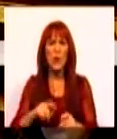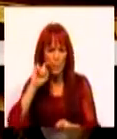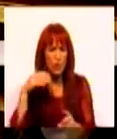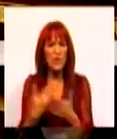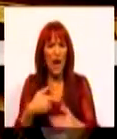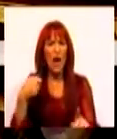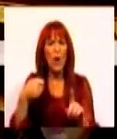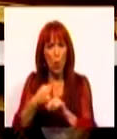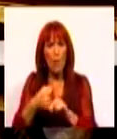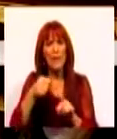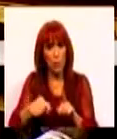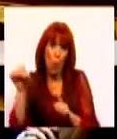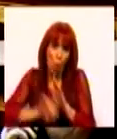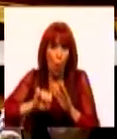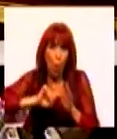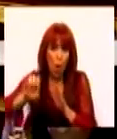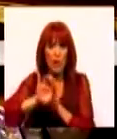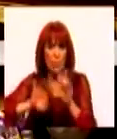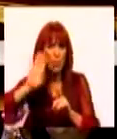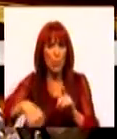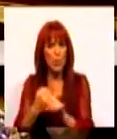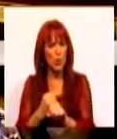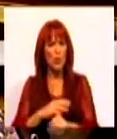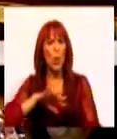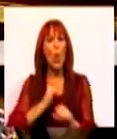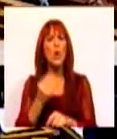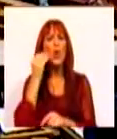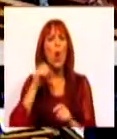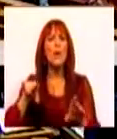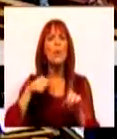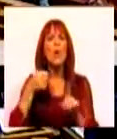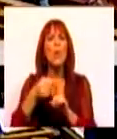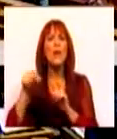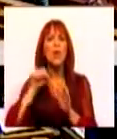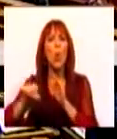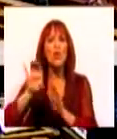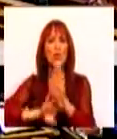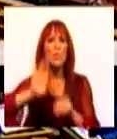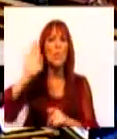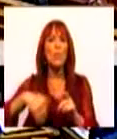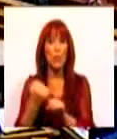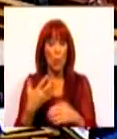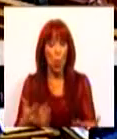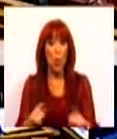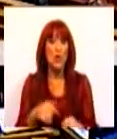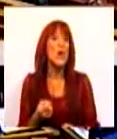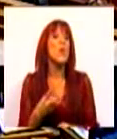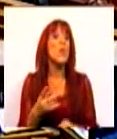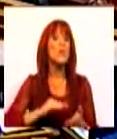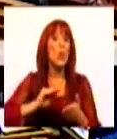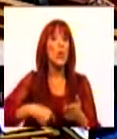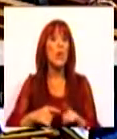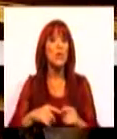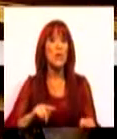o combate à precariedade. Há outro mecanismo de combate à precariedade. Hoje, um certo número de contratos